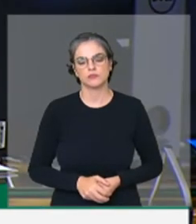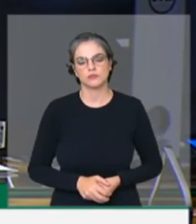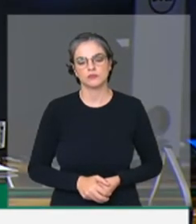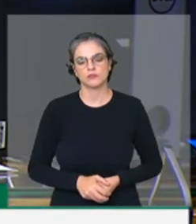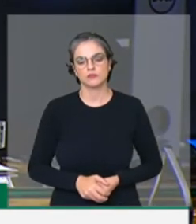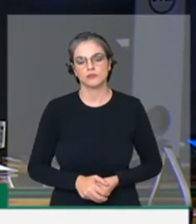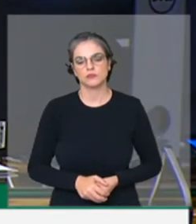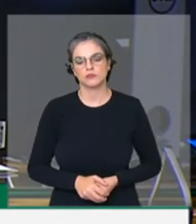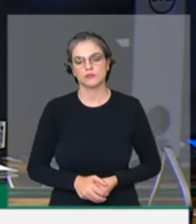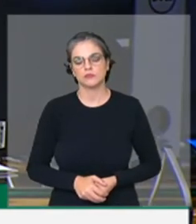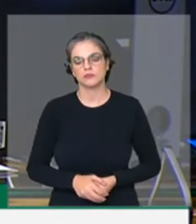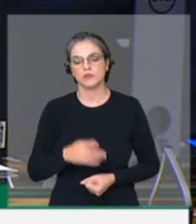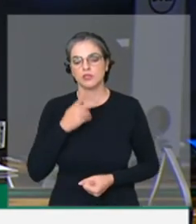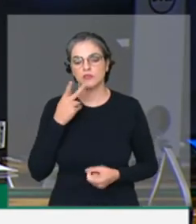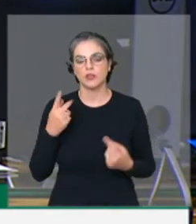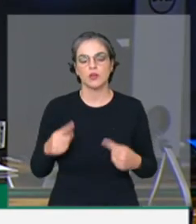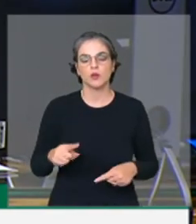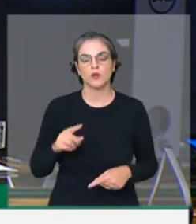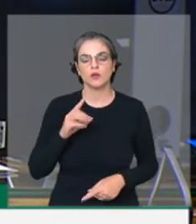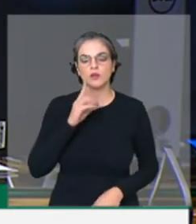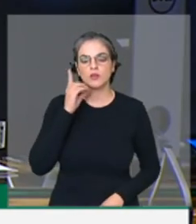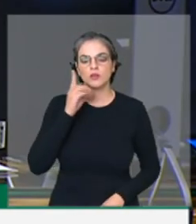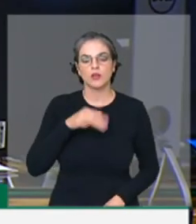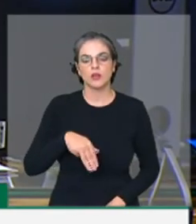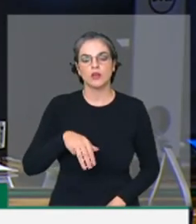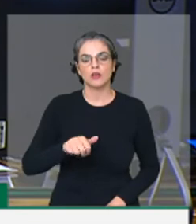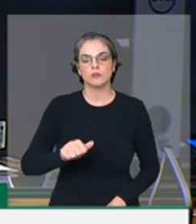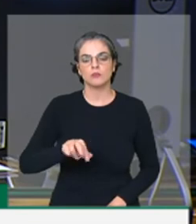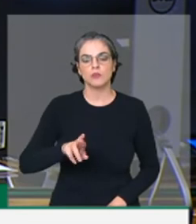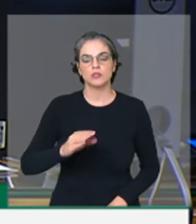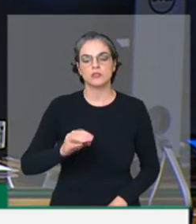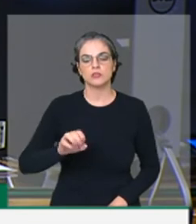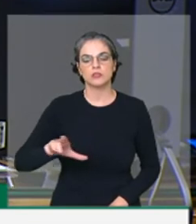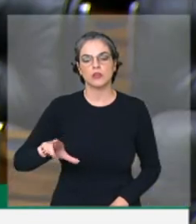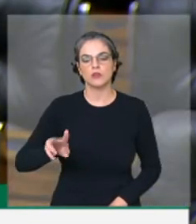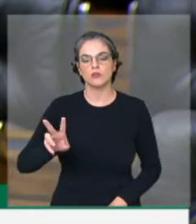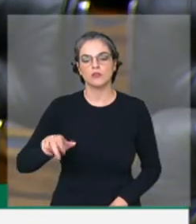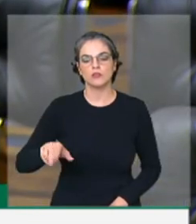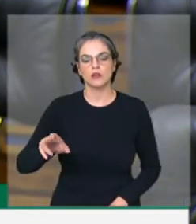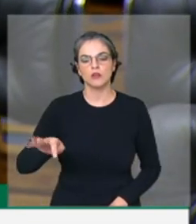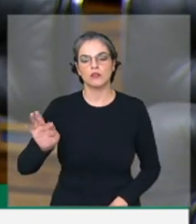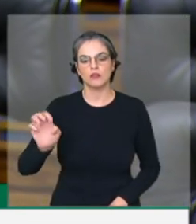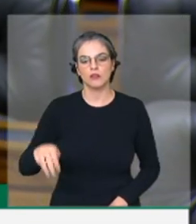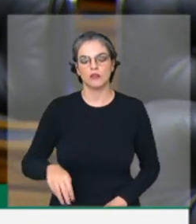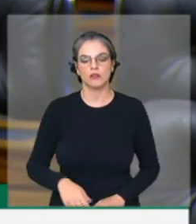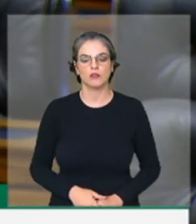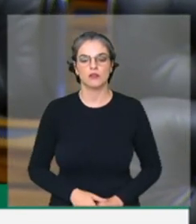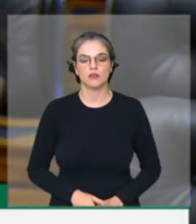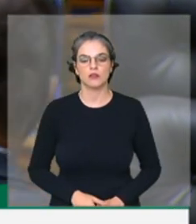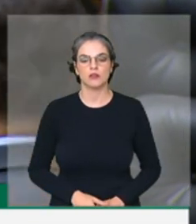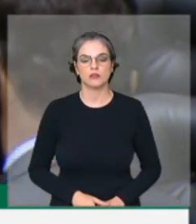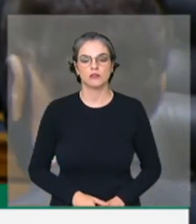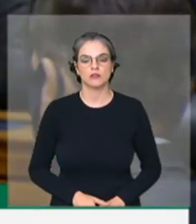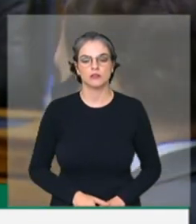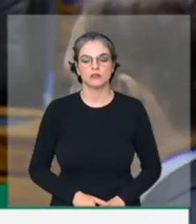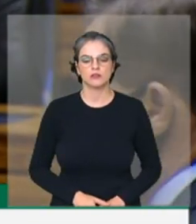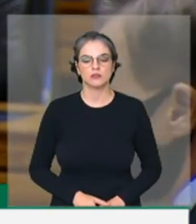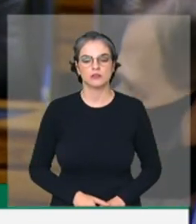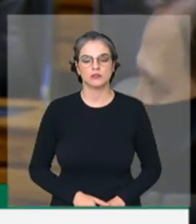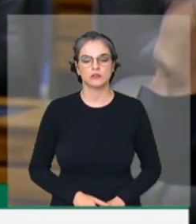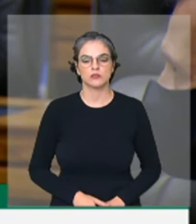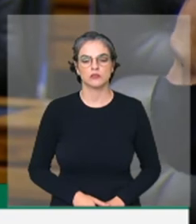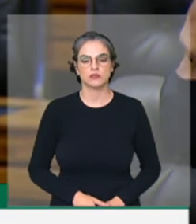Para encaminhar contra, deputado Marcel Van Hatten. Como dei acordo... Desculpe, deputado, pode recomeçar, por